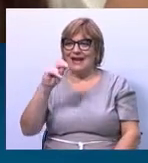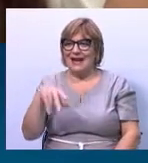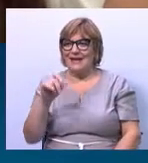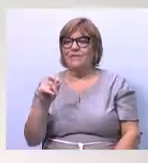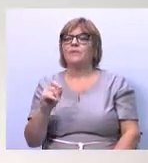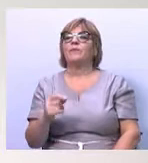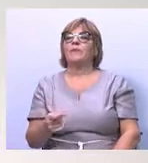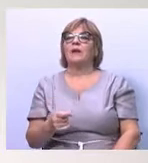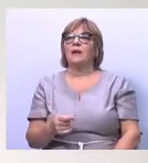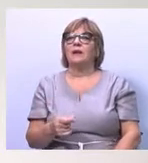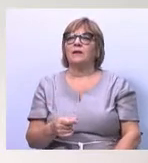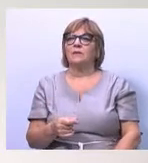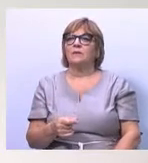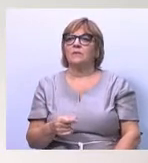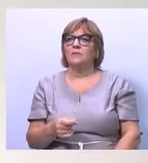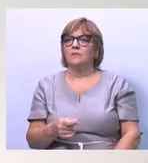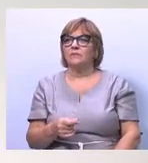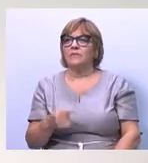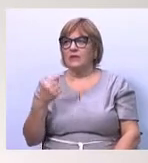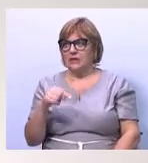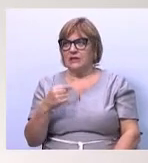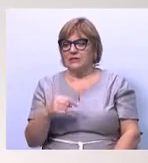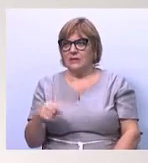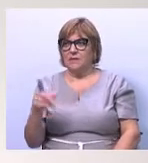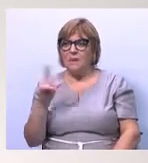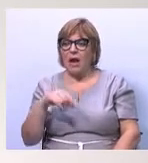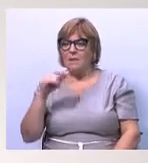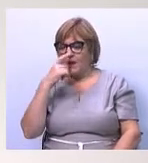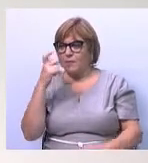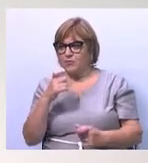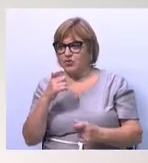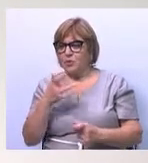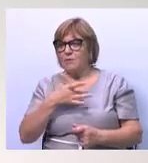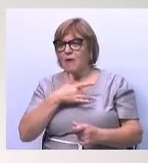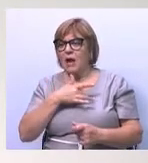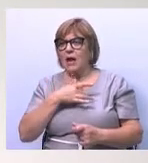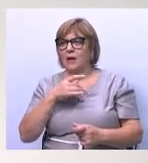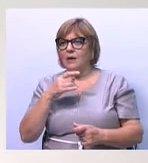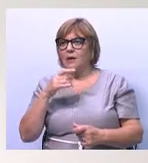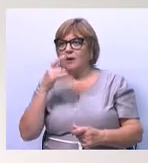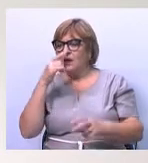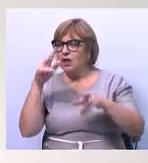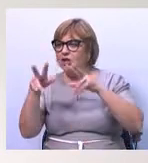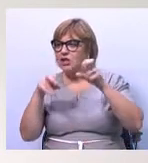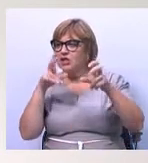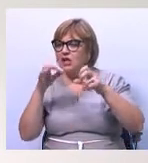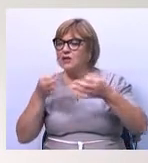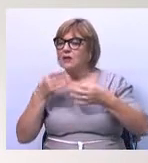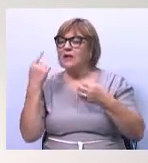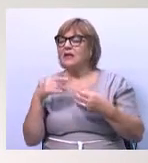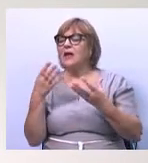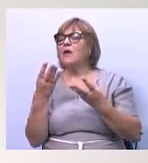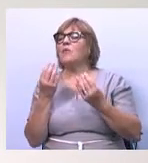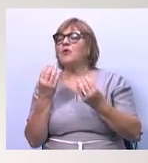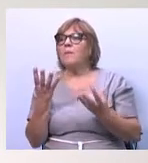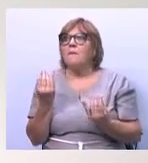porque apesar de serem cada vez mais as pessoas adeptas da aromaterapia, há também uma série de mitos e uma série